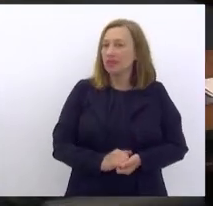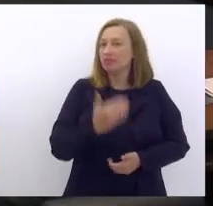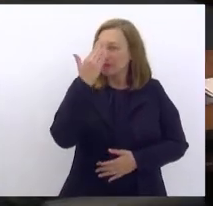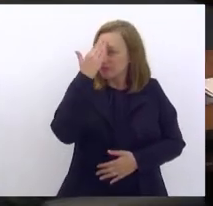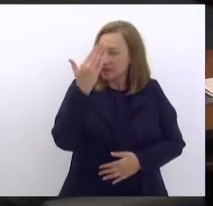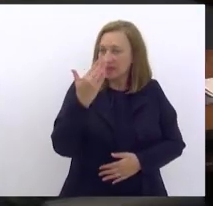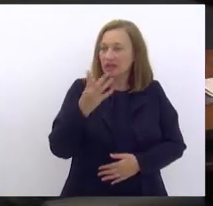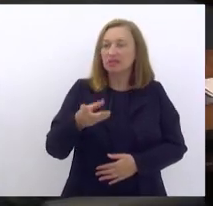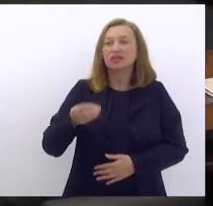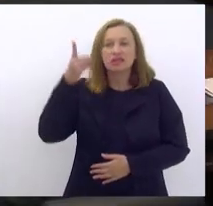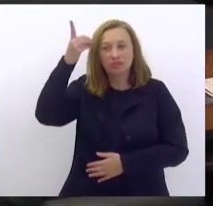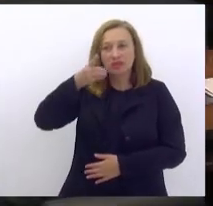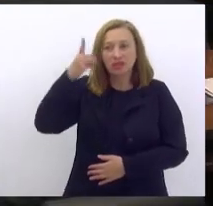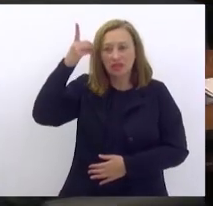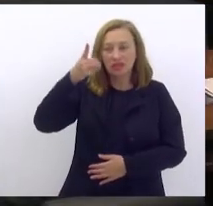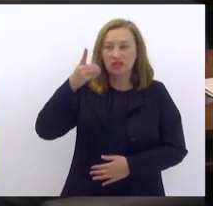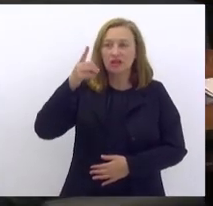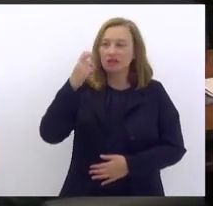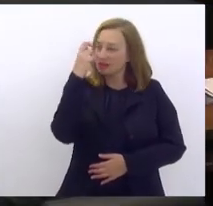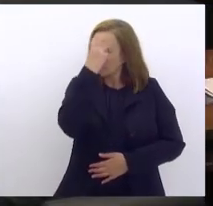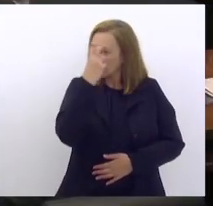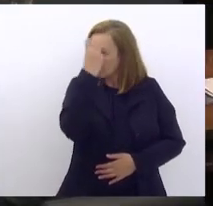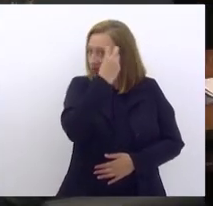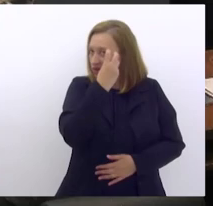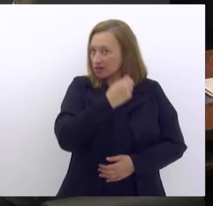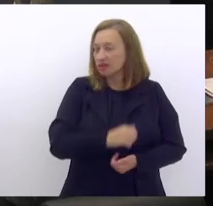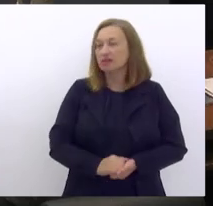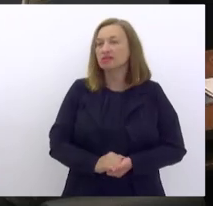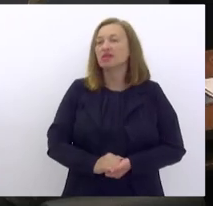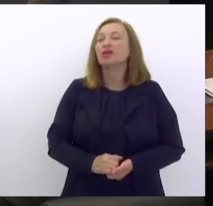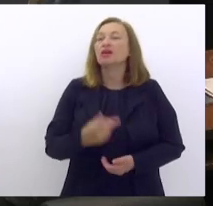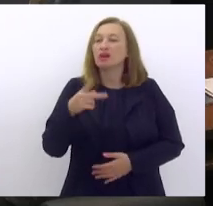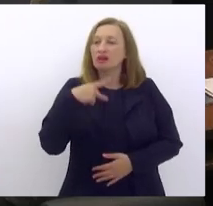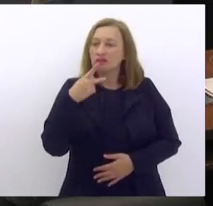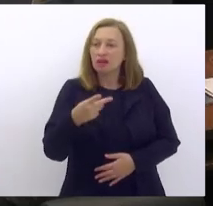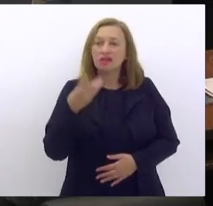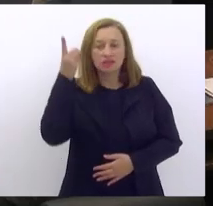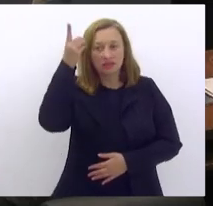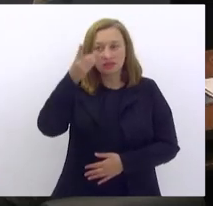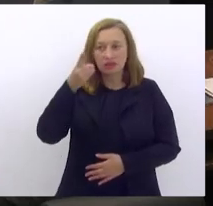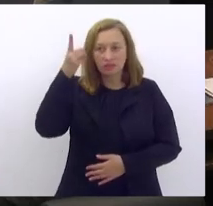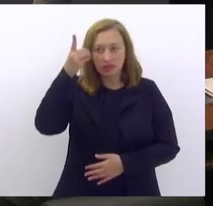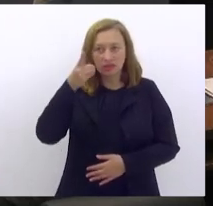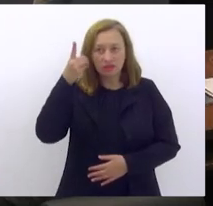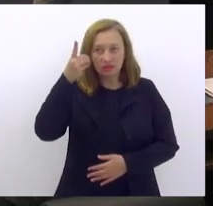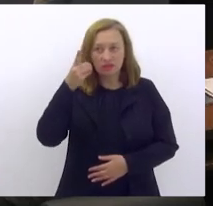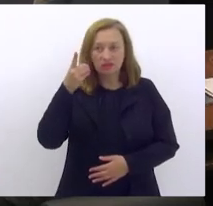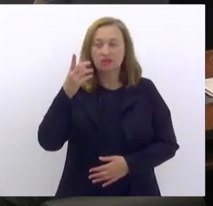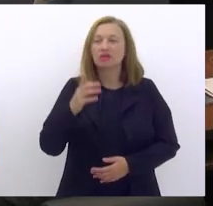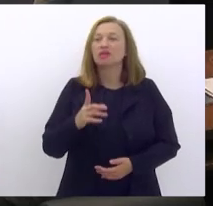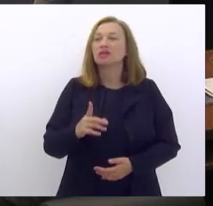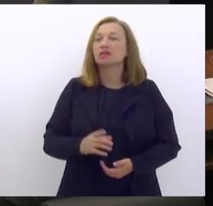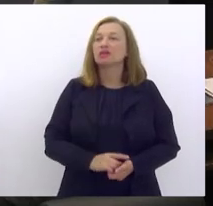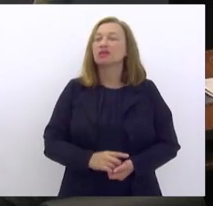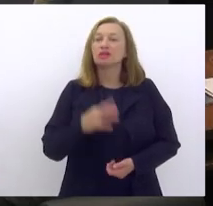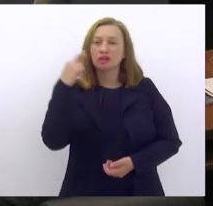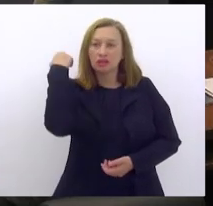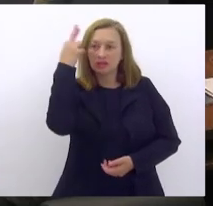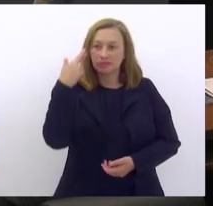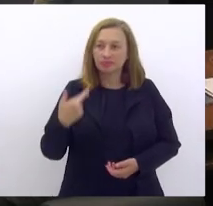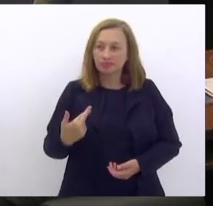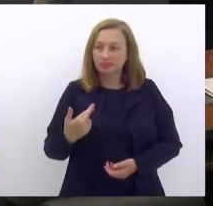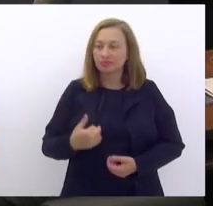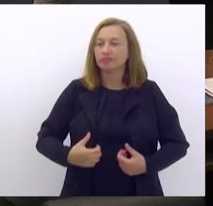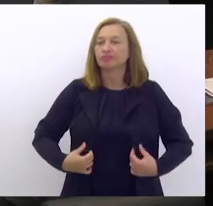Obrigada, nossa nobre deputada Verônica Lima. Com a palavra, nossa declaração de voto com nossa deputada